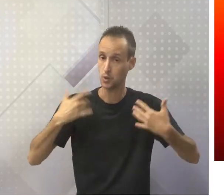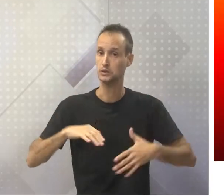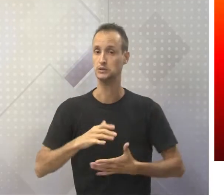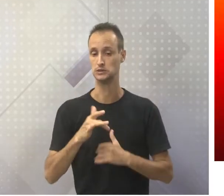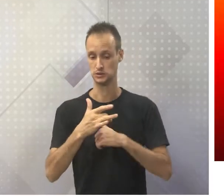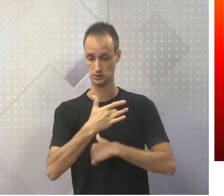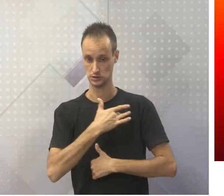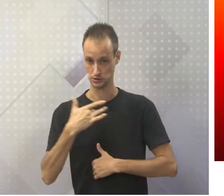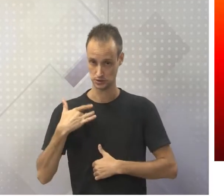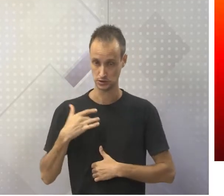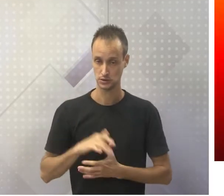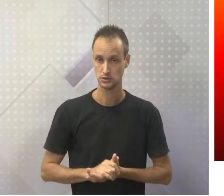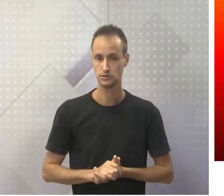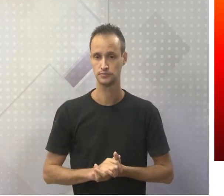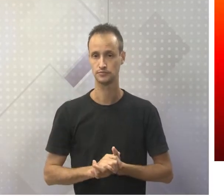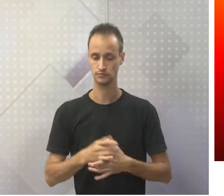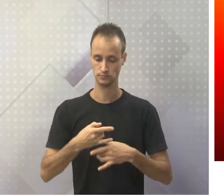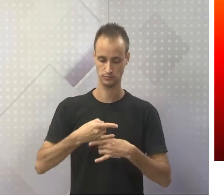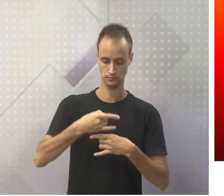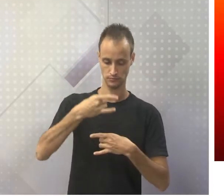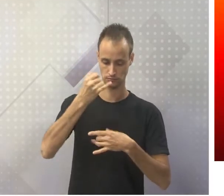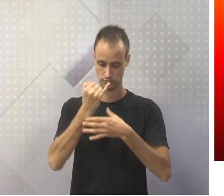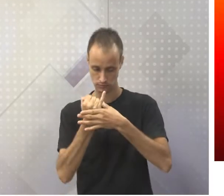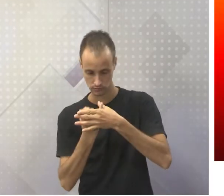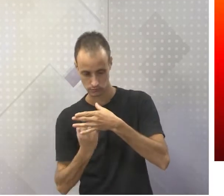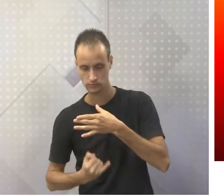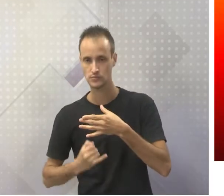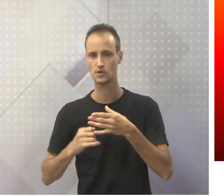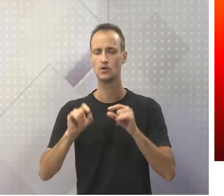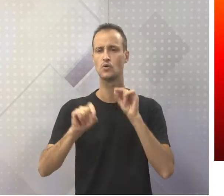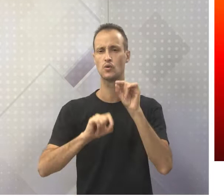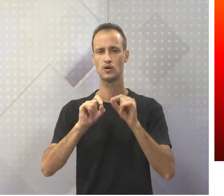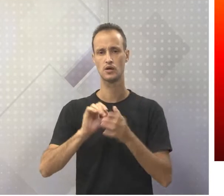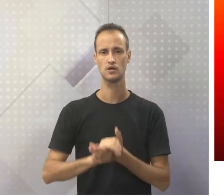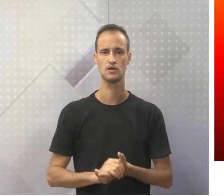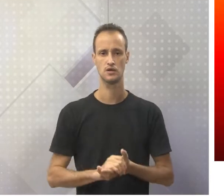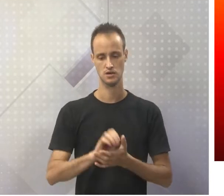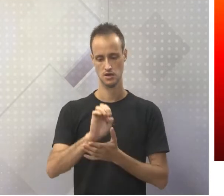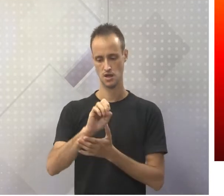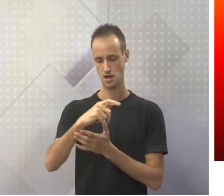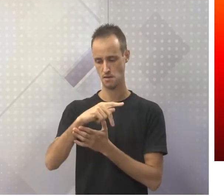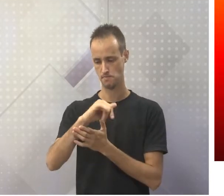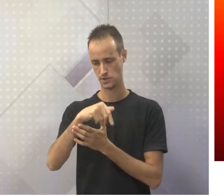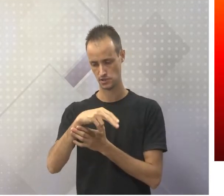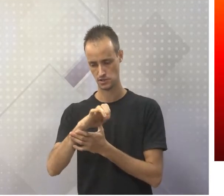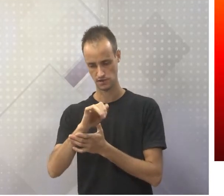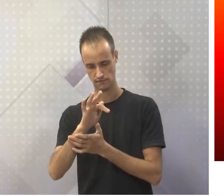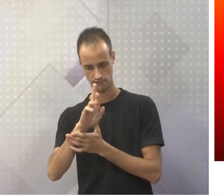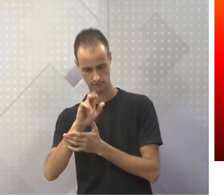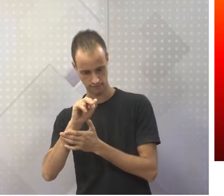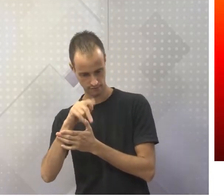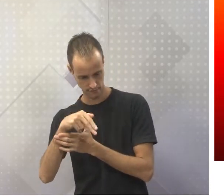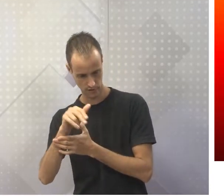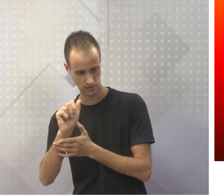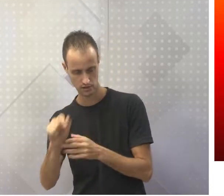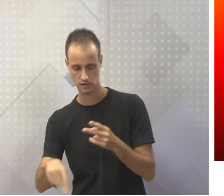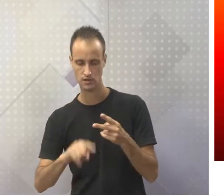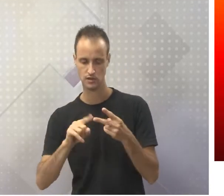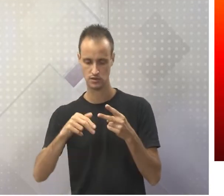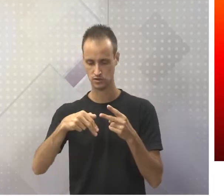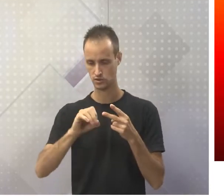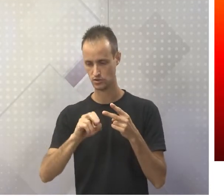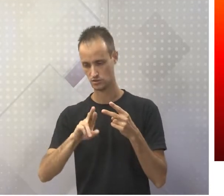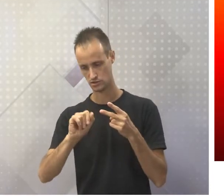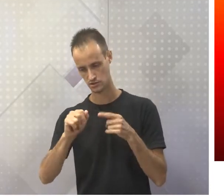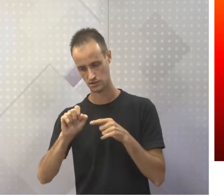alto. Já na medula, você tem epinefrina e norepinefrina. São determinados hormônios da